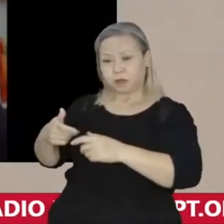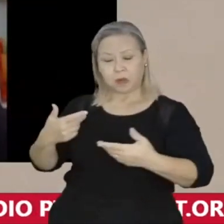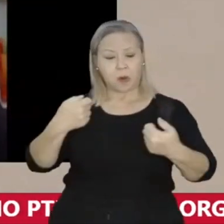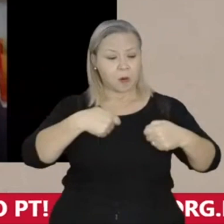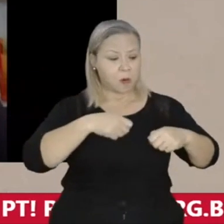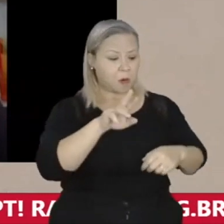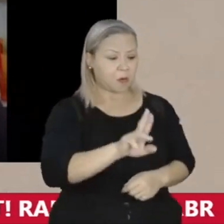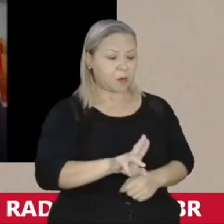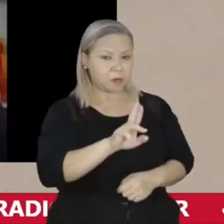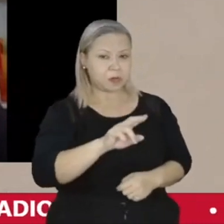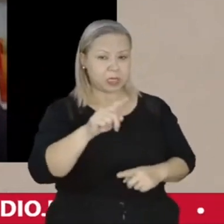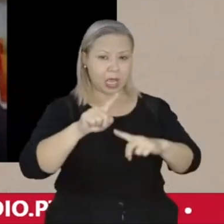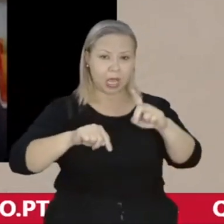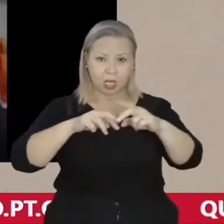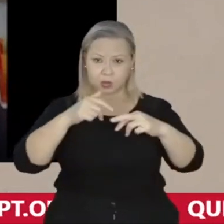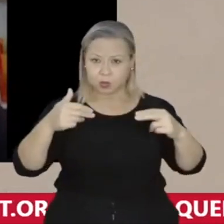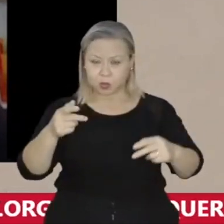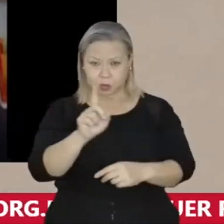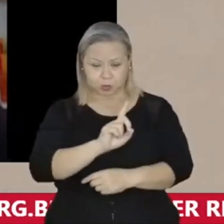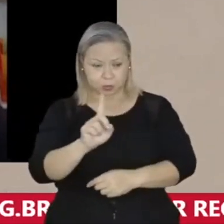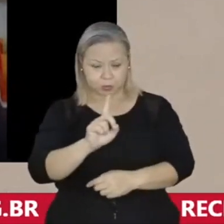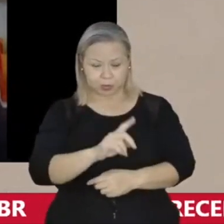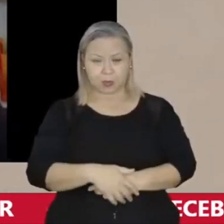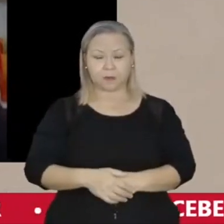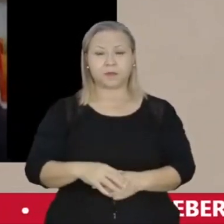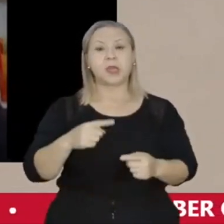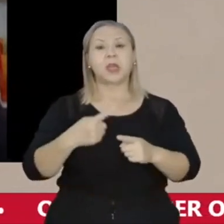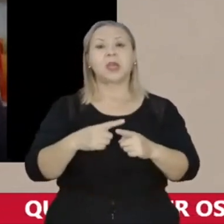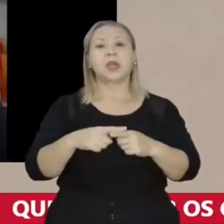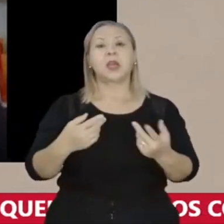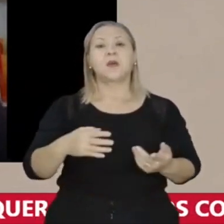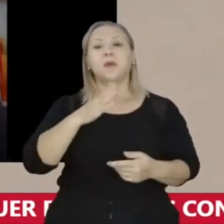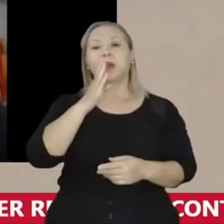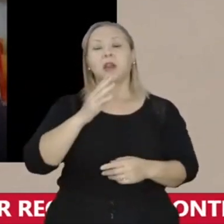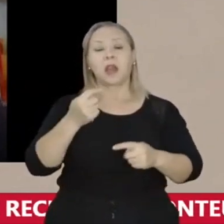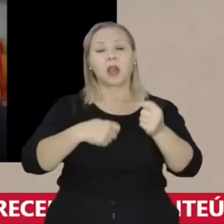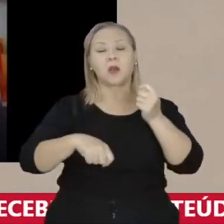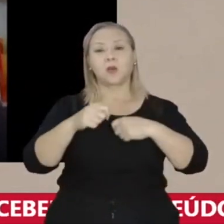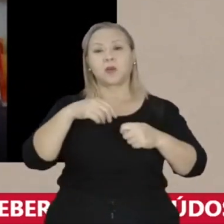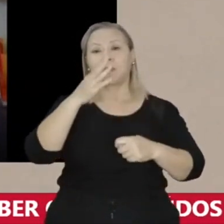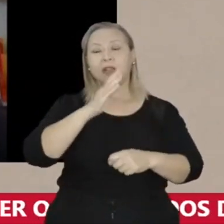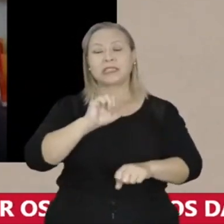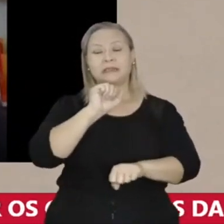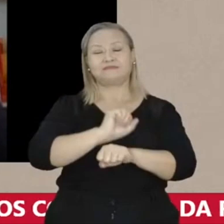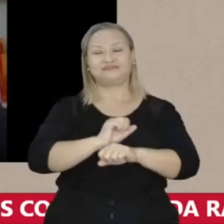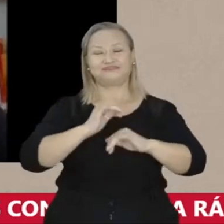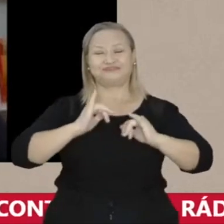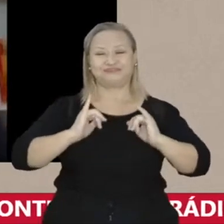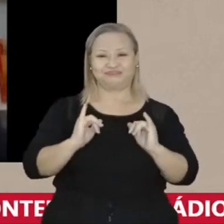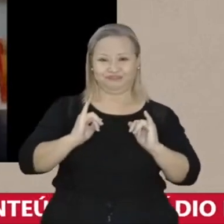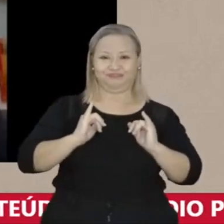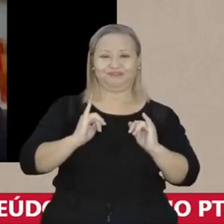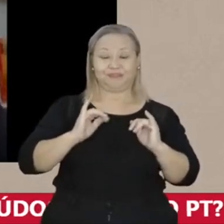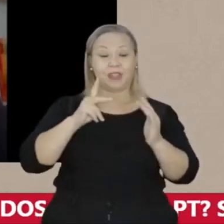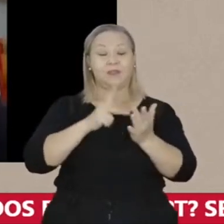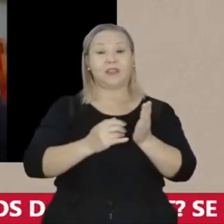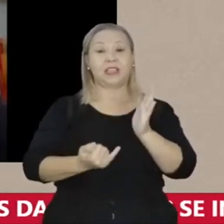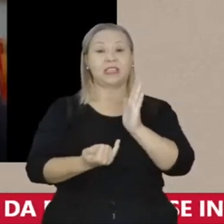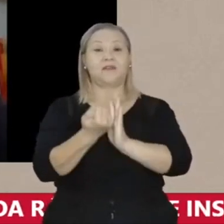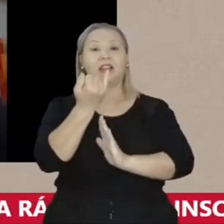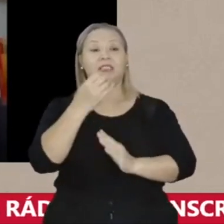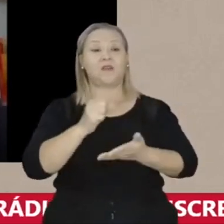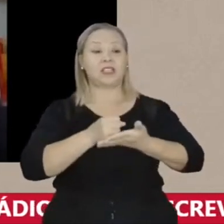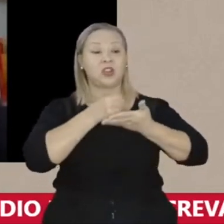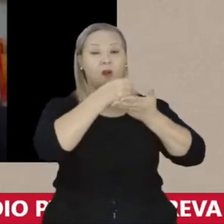muitos produtos, até porque a economia brasileira vive um processo de quase estagnação. Na verdade, essa inflação ela é de